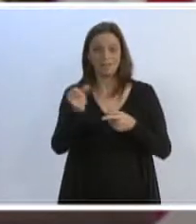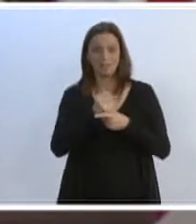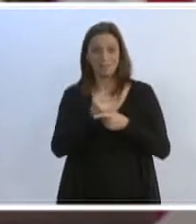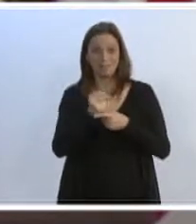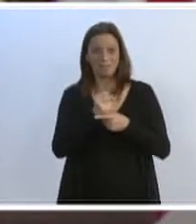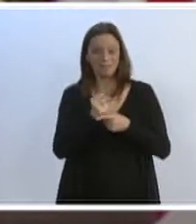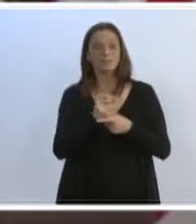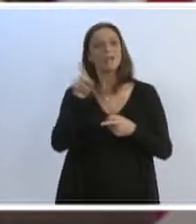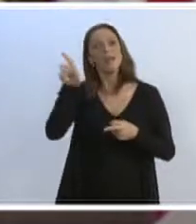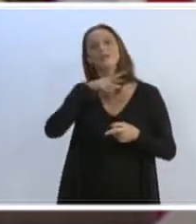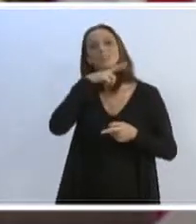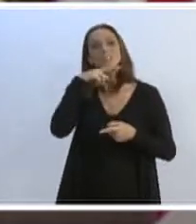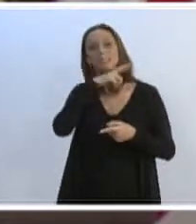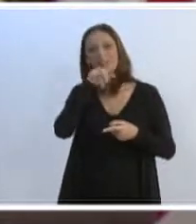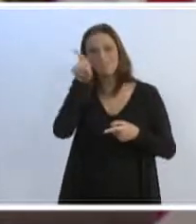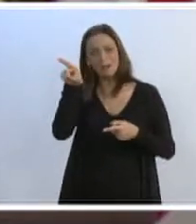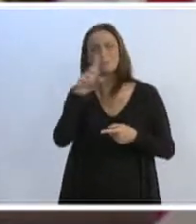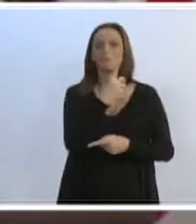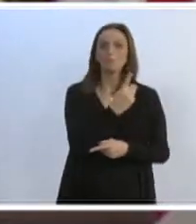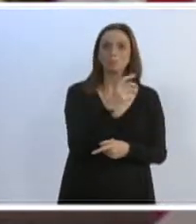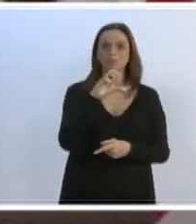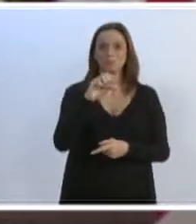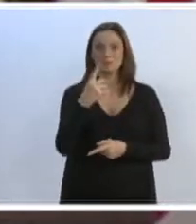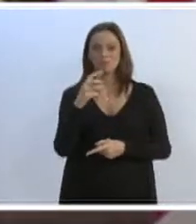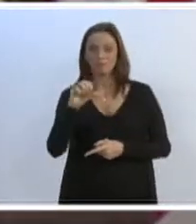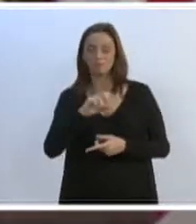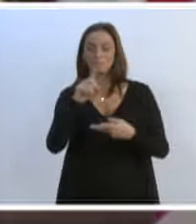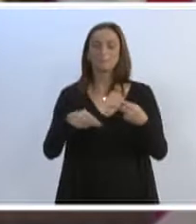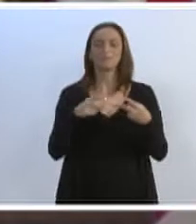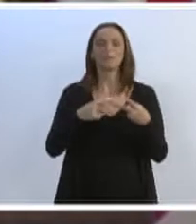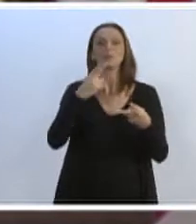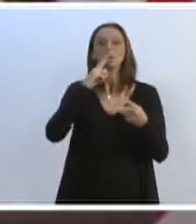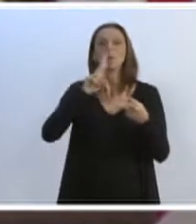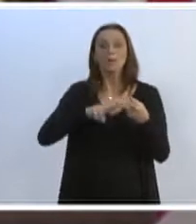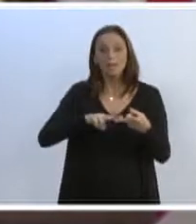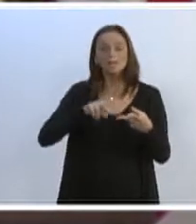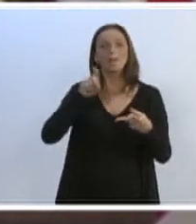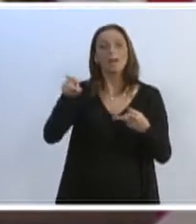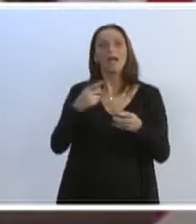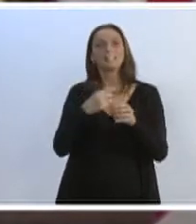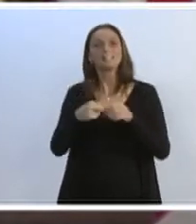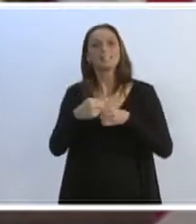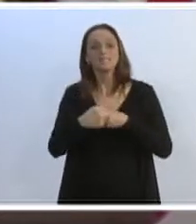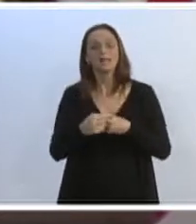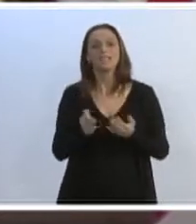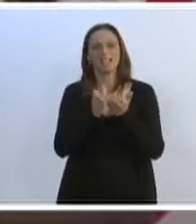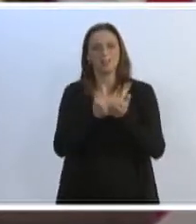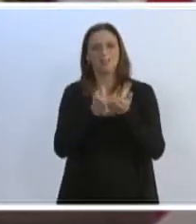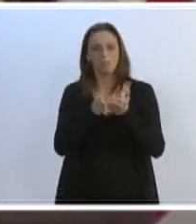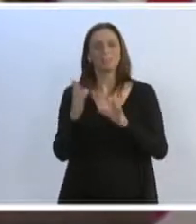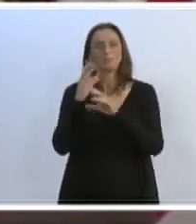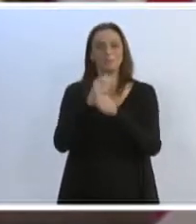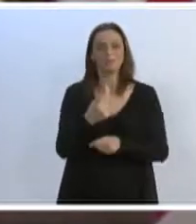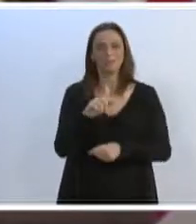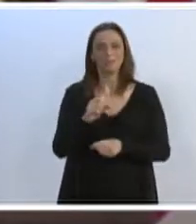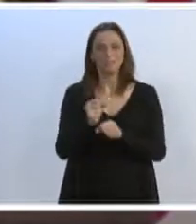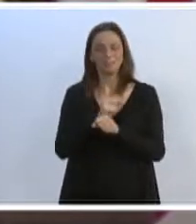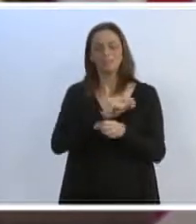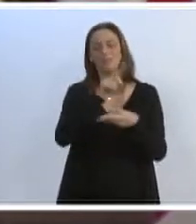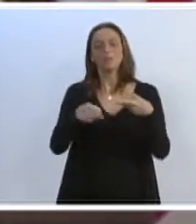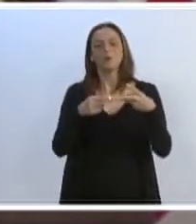suas páginas há 40, ou seja, 2/3 de sua existência. Antes como colaborador